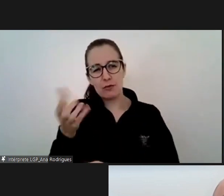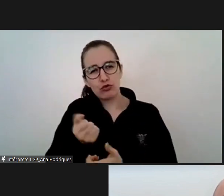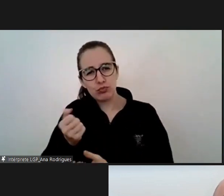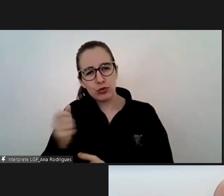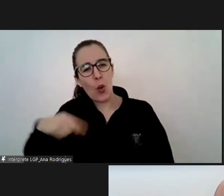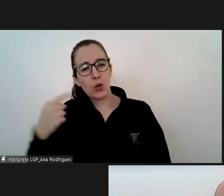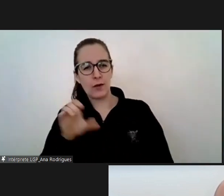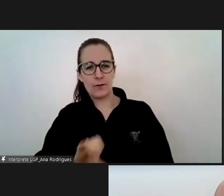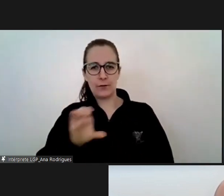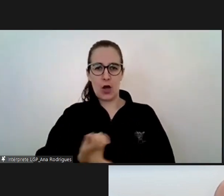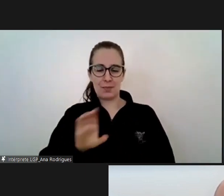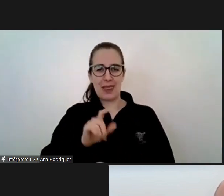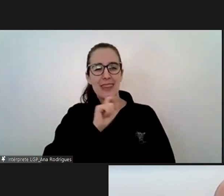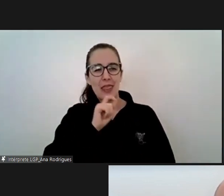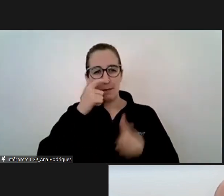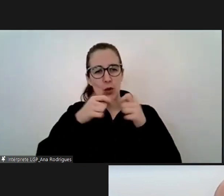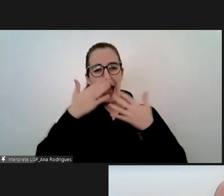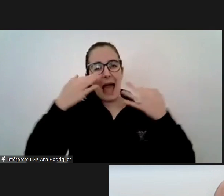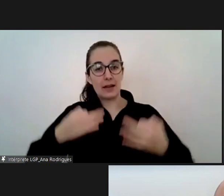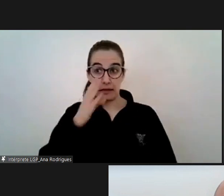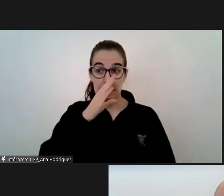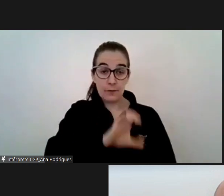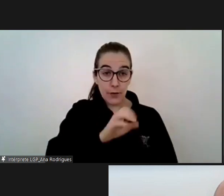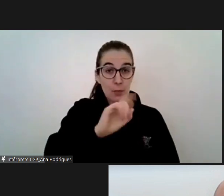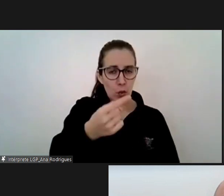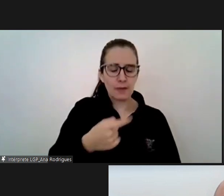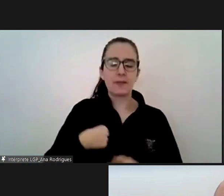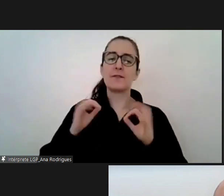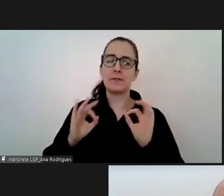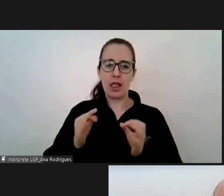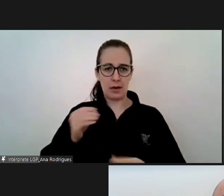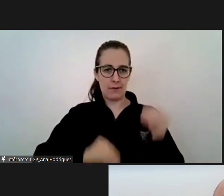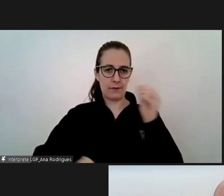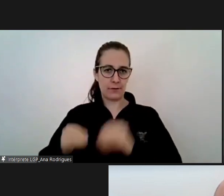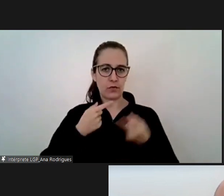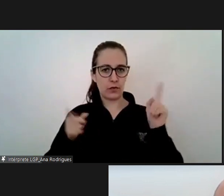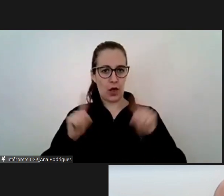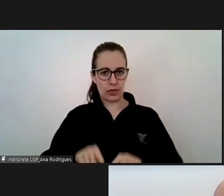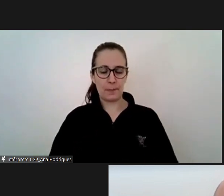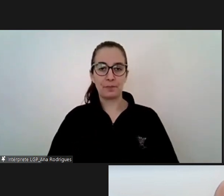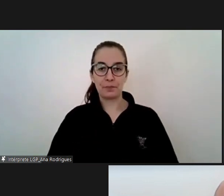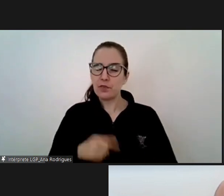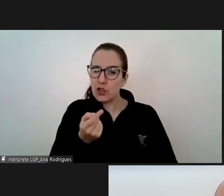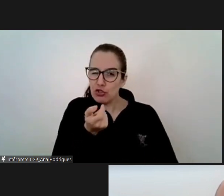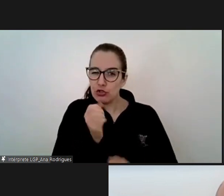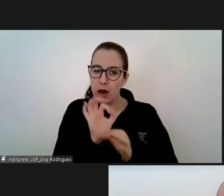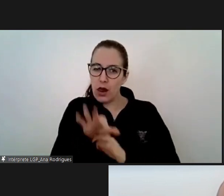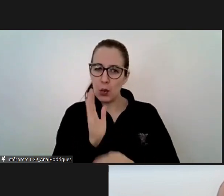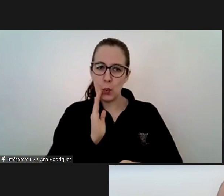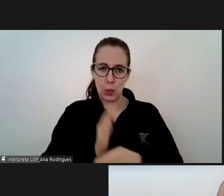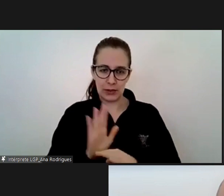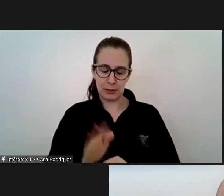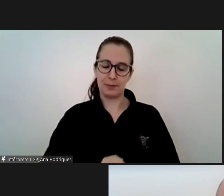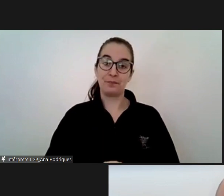outros mecanismos de democracia participativa, talvez possa valer a pena voltar a votar. Só uma última comentário. Isto é um